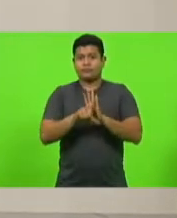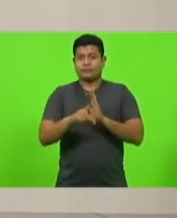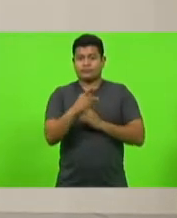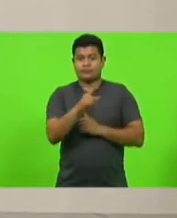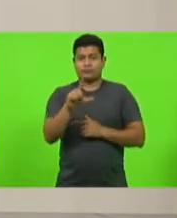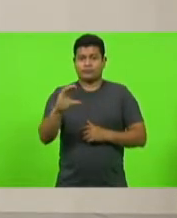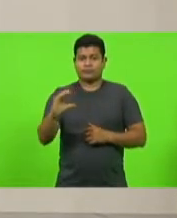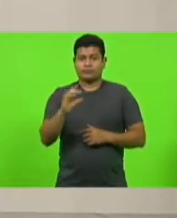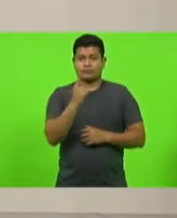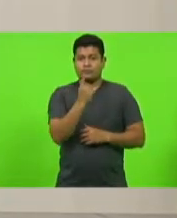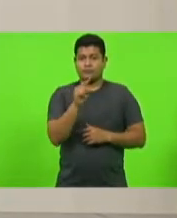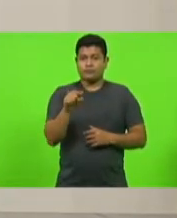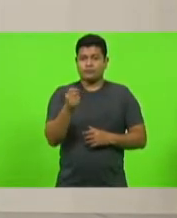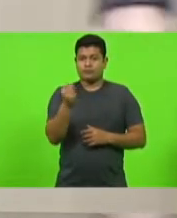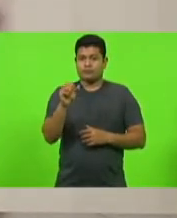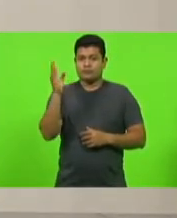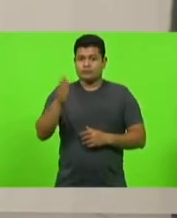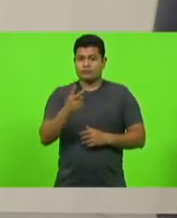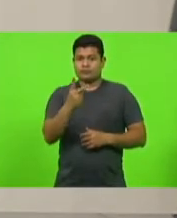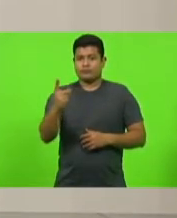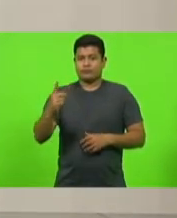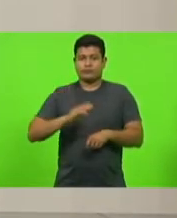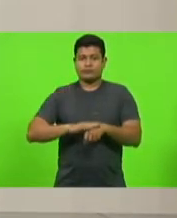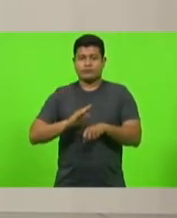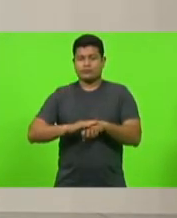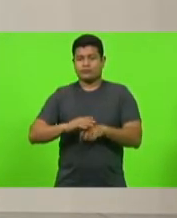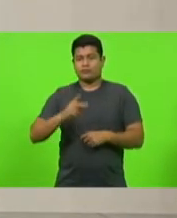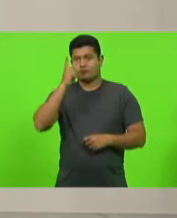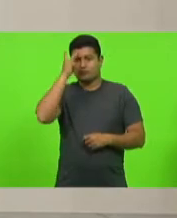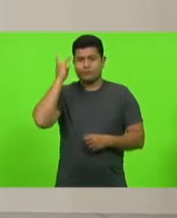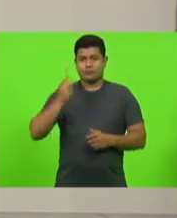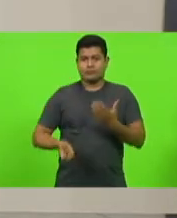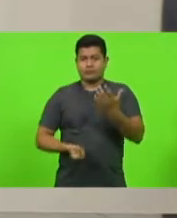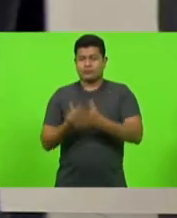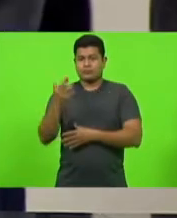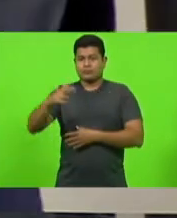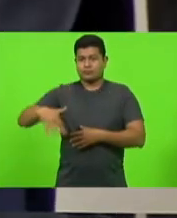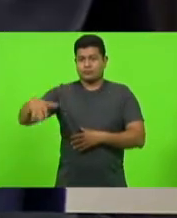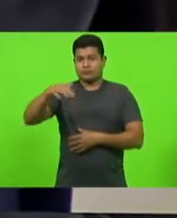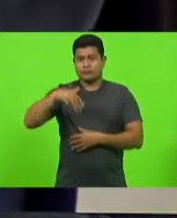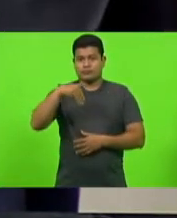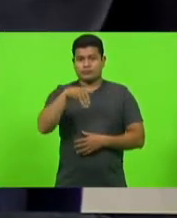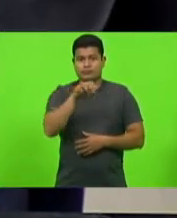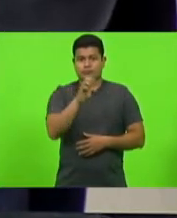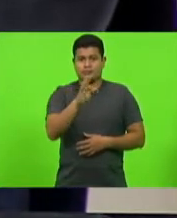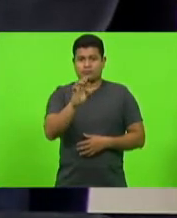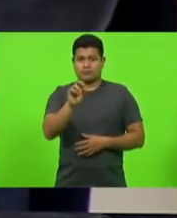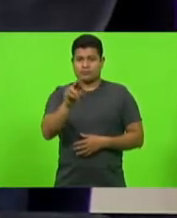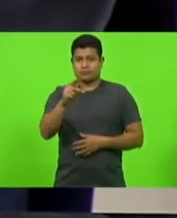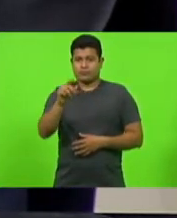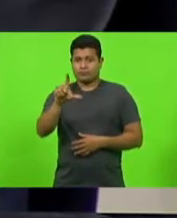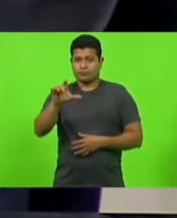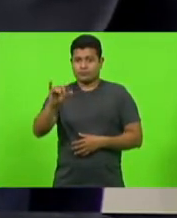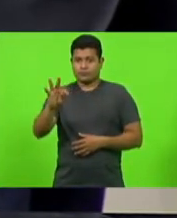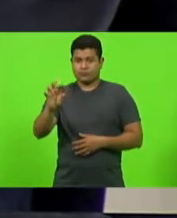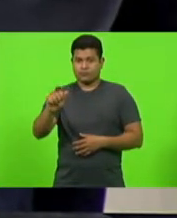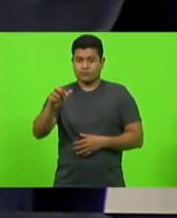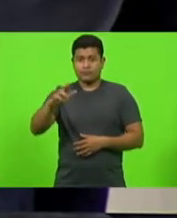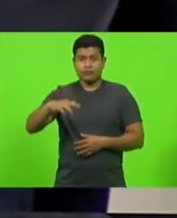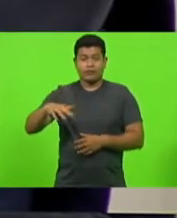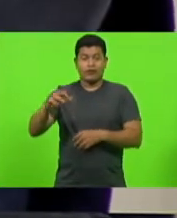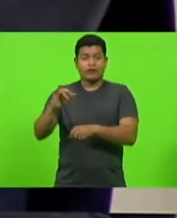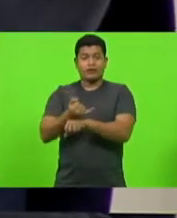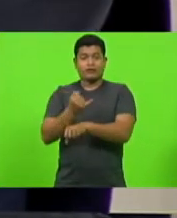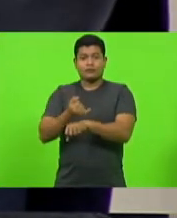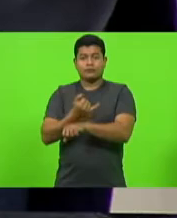complementar 1.8/2021, autor deputada Paulinha, institui a região metropolitana de Joinville e estabelece outras providências com